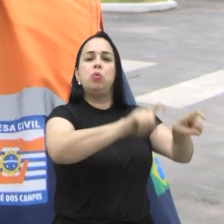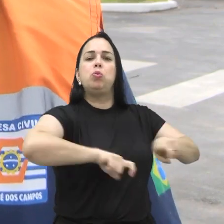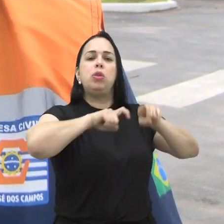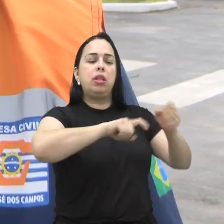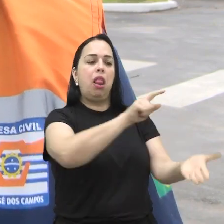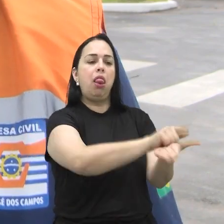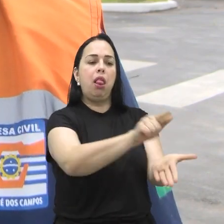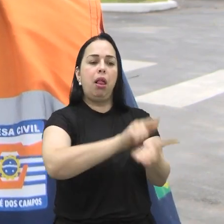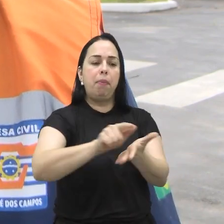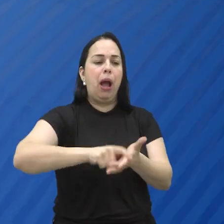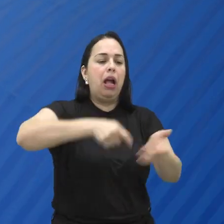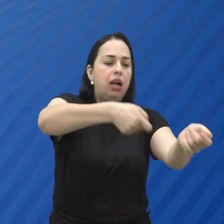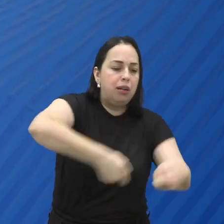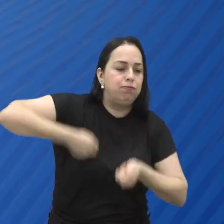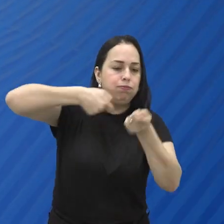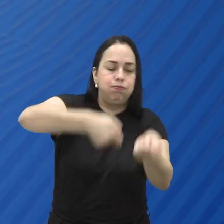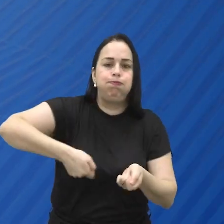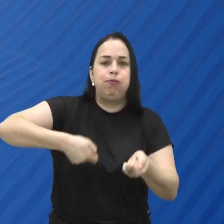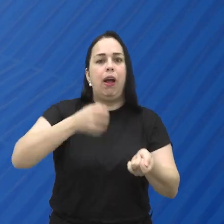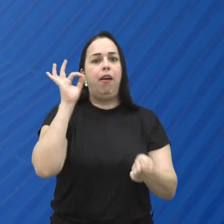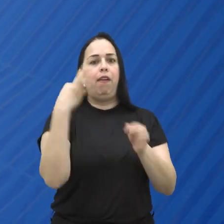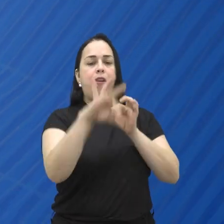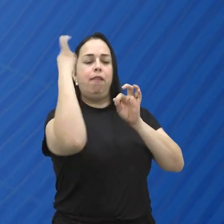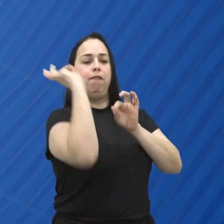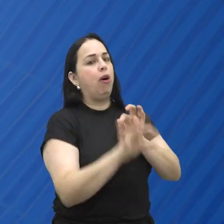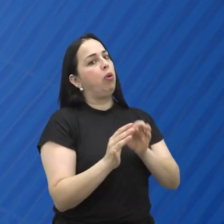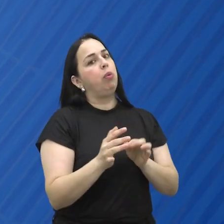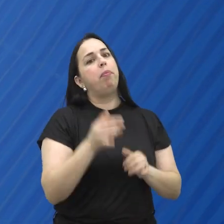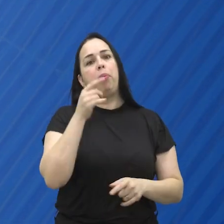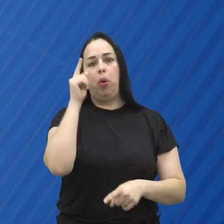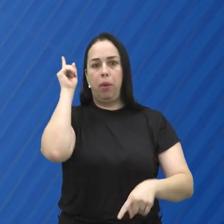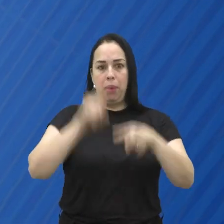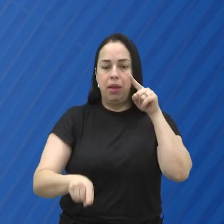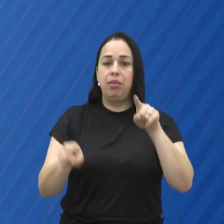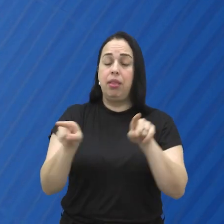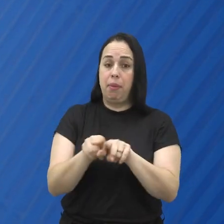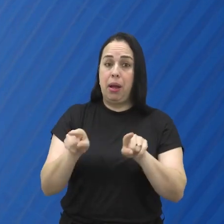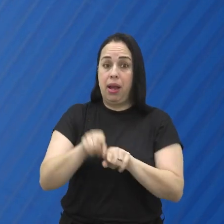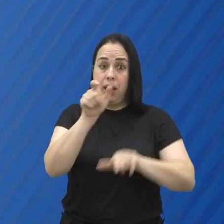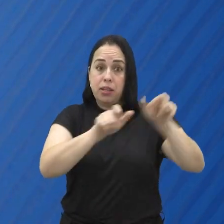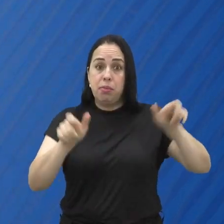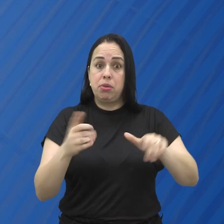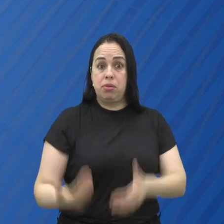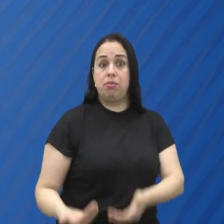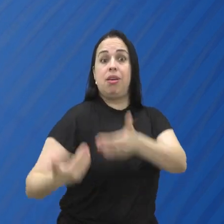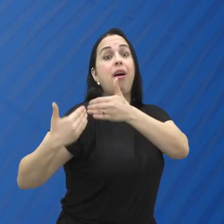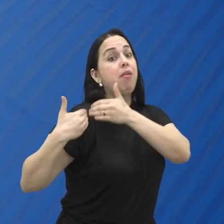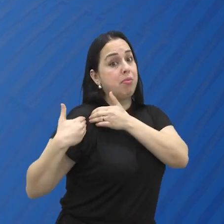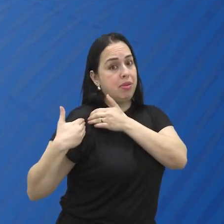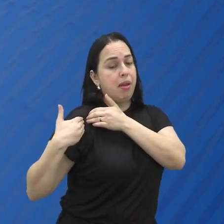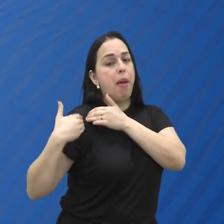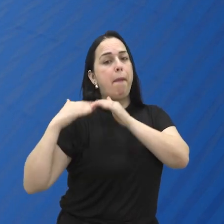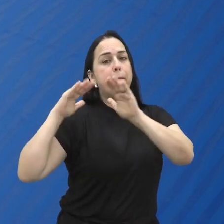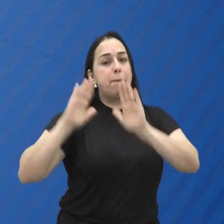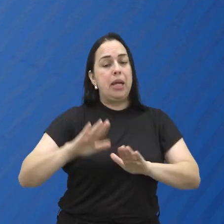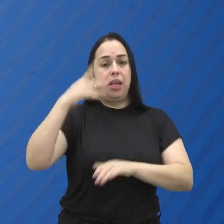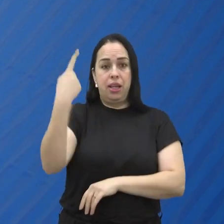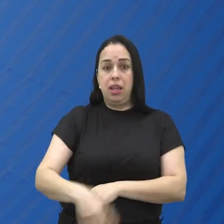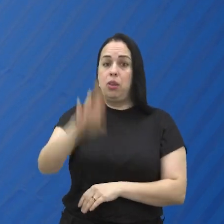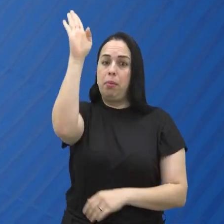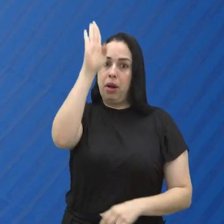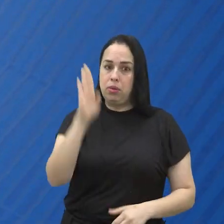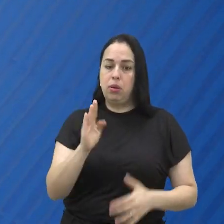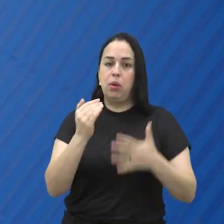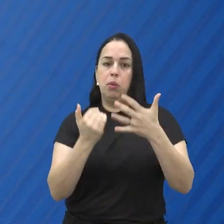fogo porque pode perder o controle. Questões climáticas e ação humana são responsáveis por incêndios. Mas ainda assim, o